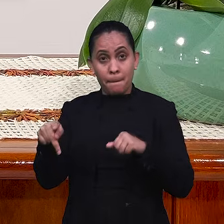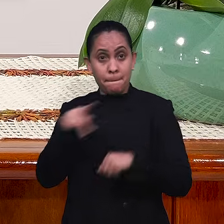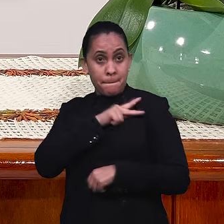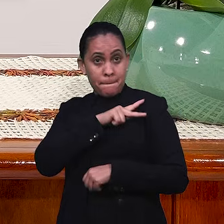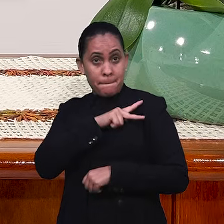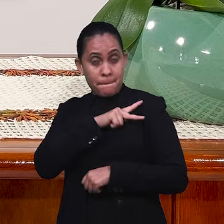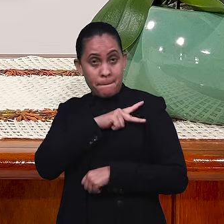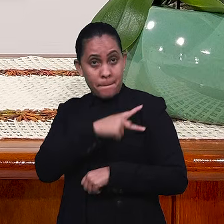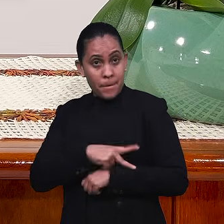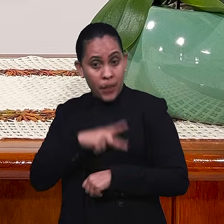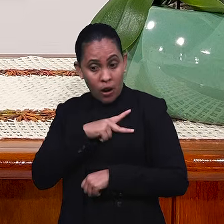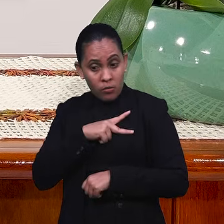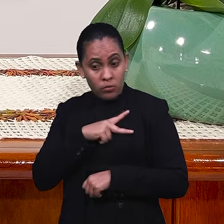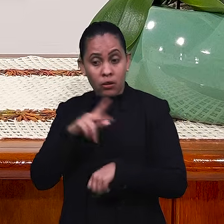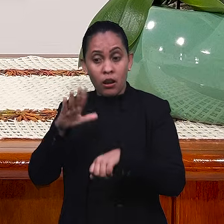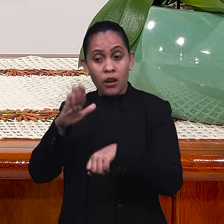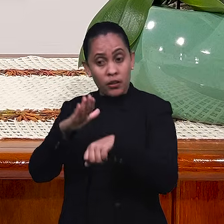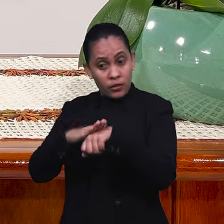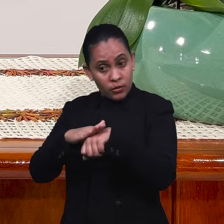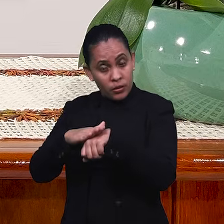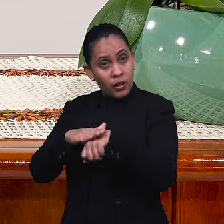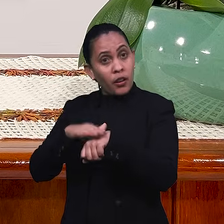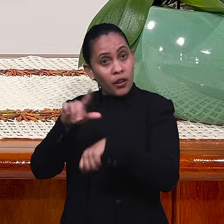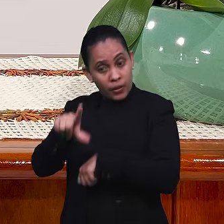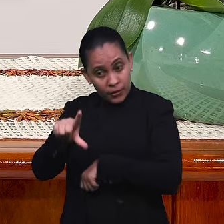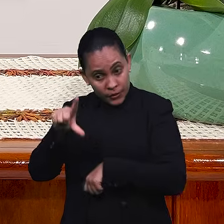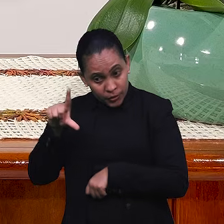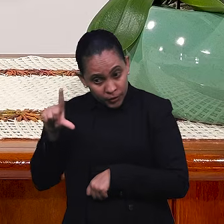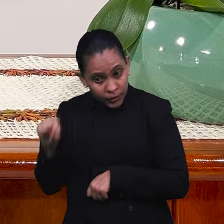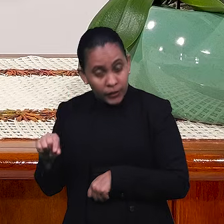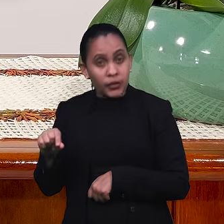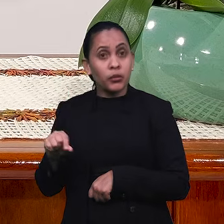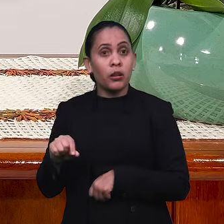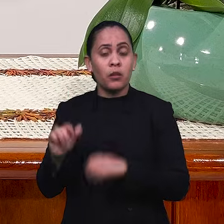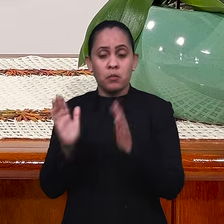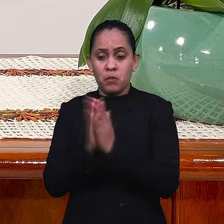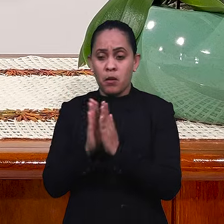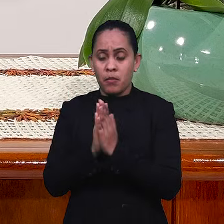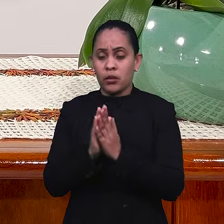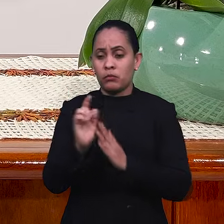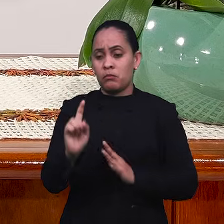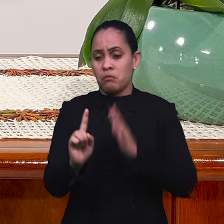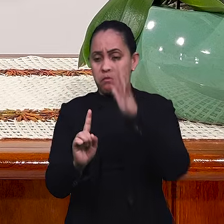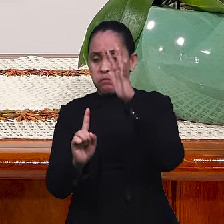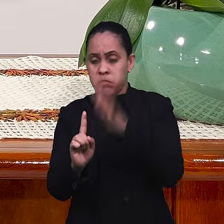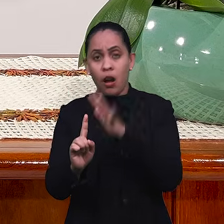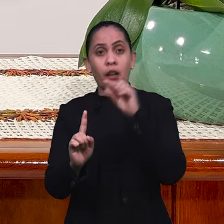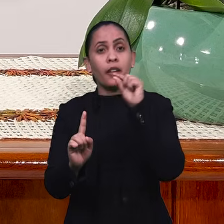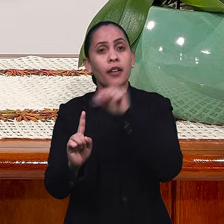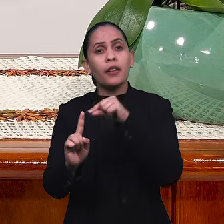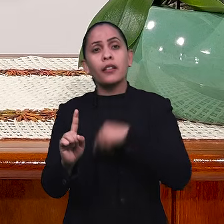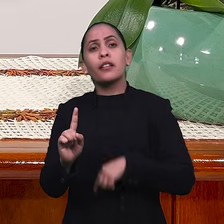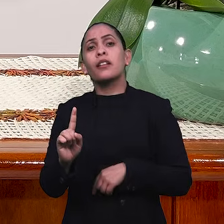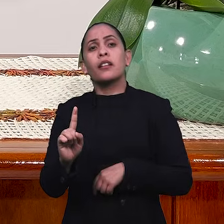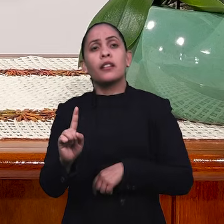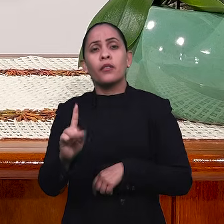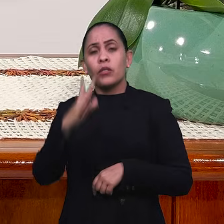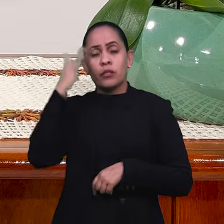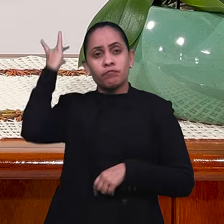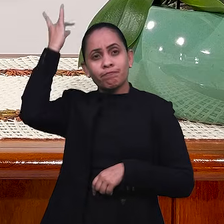Ananias orou com ele, ele foi batizado com o Espírito Santo, teve o seu chamado, e agora começa na vida de Paulo